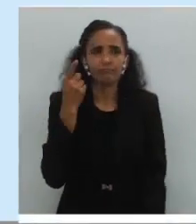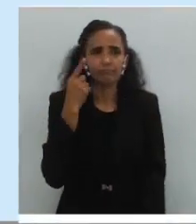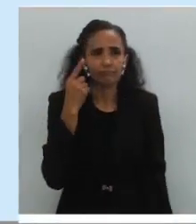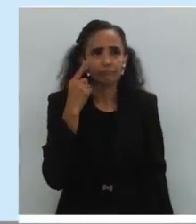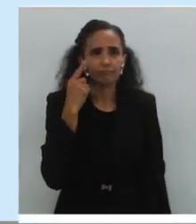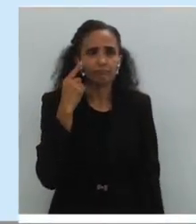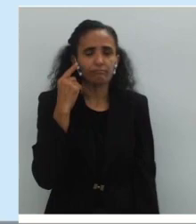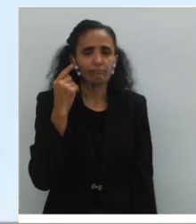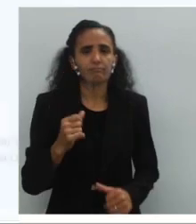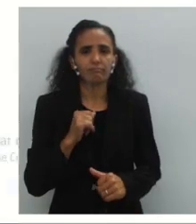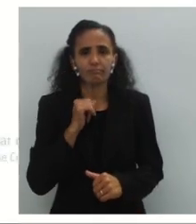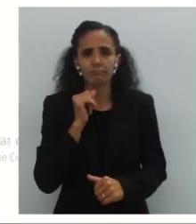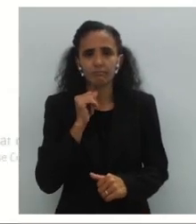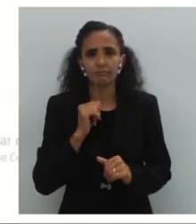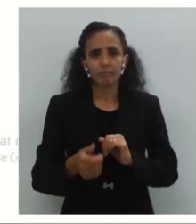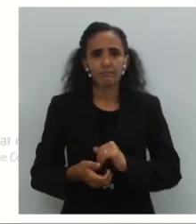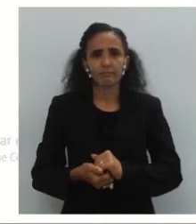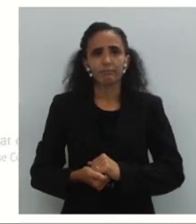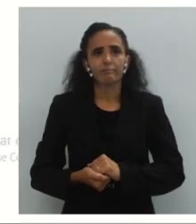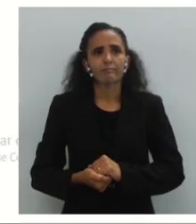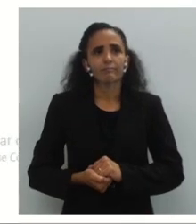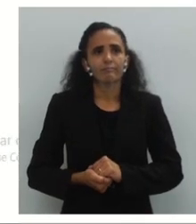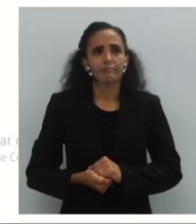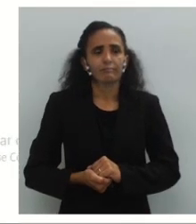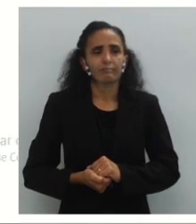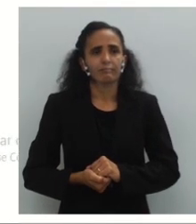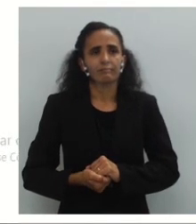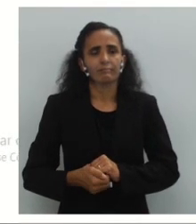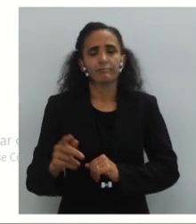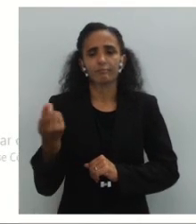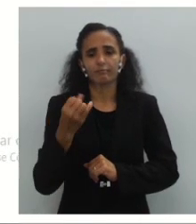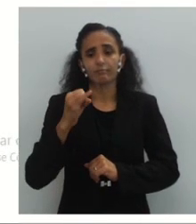ele é transmitido. Observe aí na telinha.